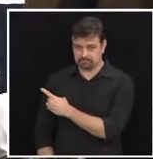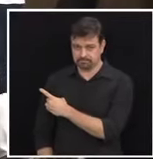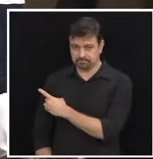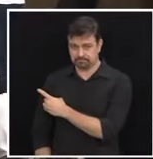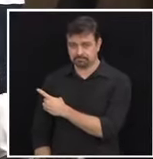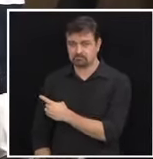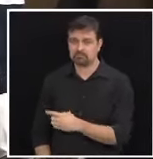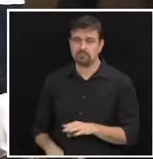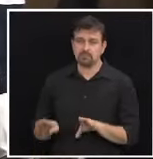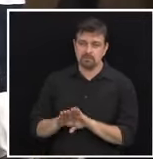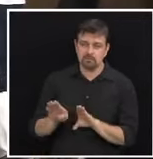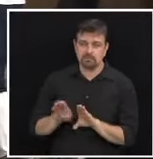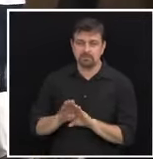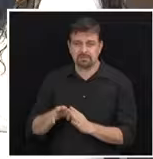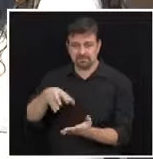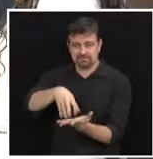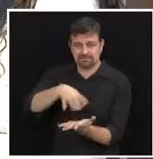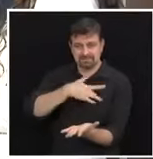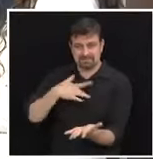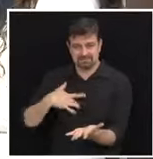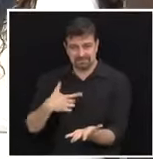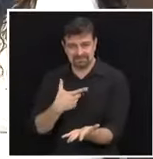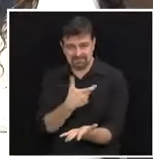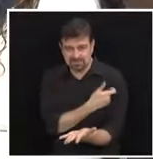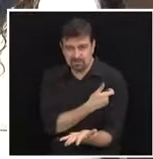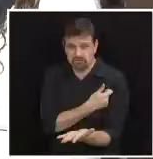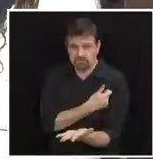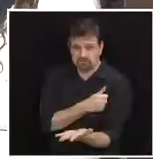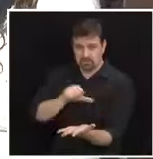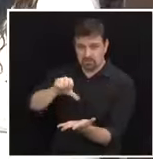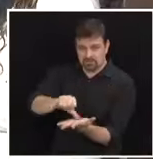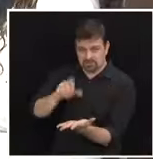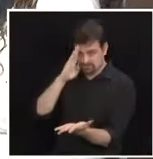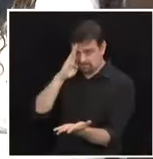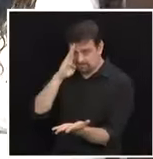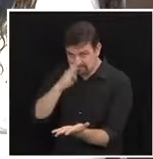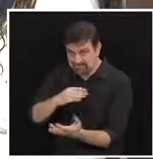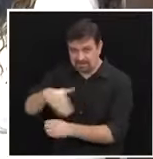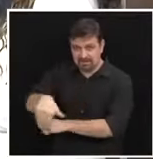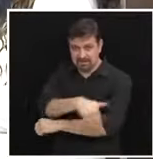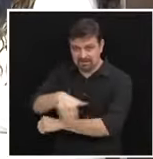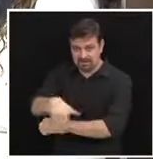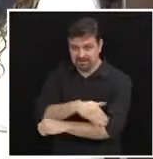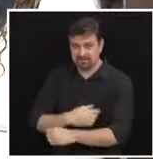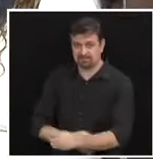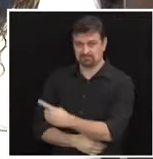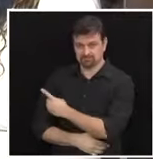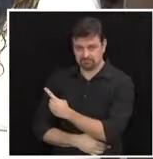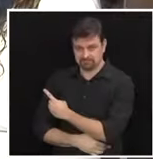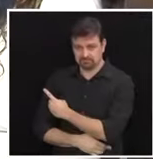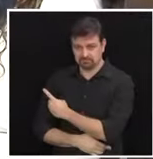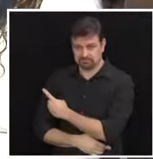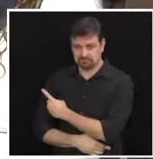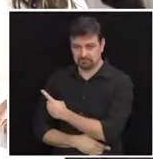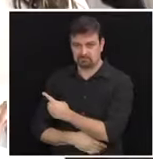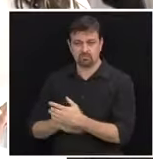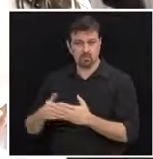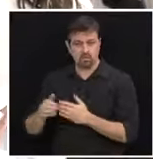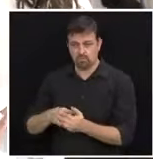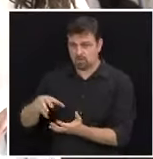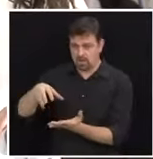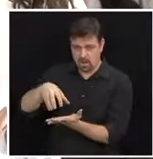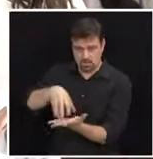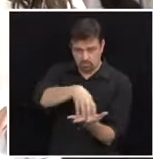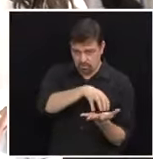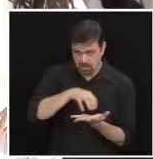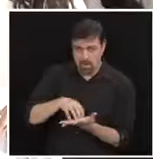www.vivamelhorfaçotestedehiv.org.br, ou também nos postos de saúde ou no centro de referência na Regente Feijó, na 637, ali no centro da cidade. Em qualquer um desses você